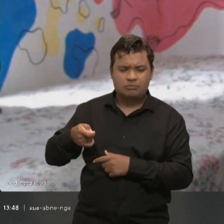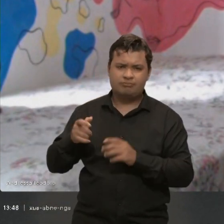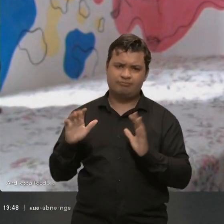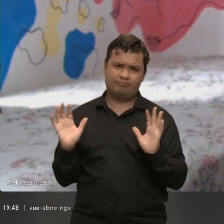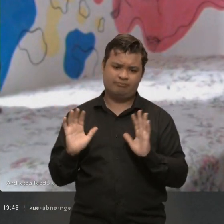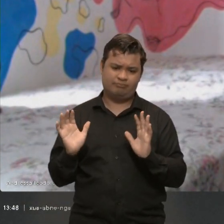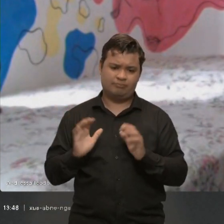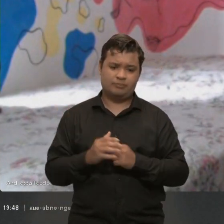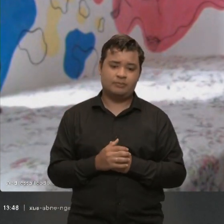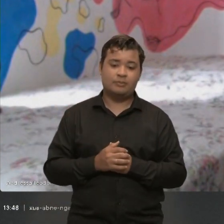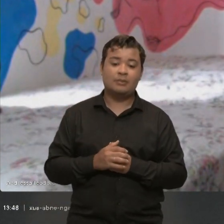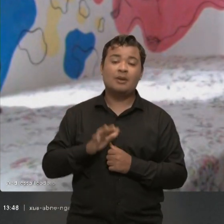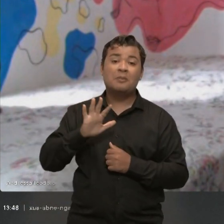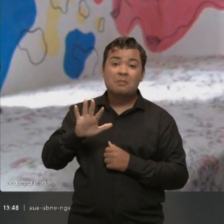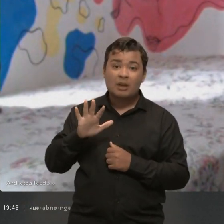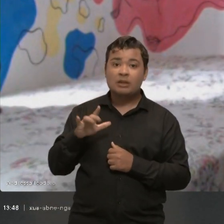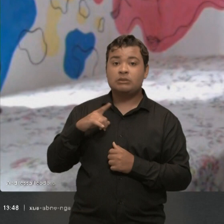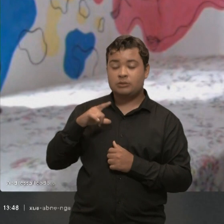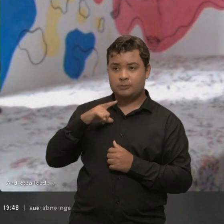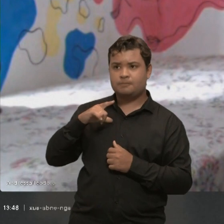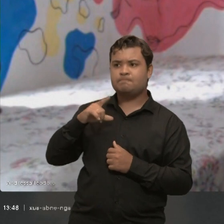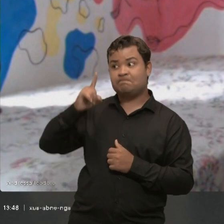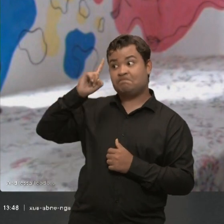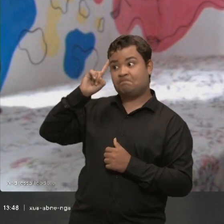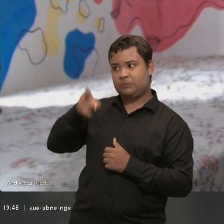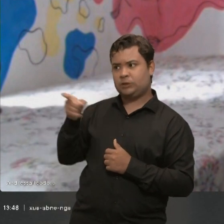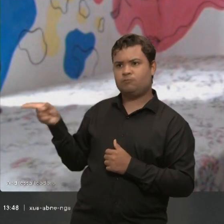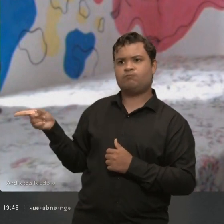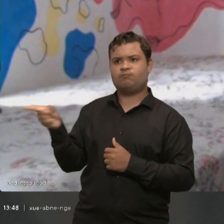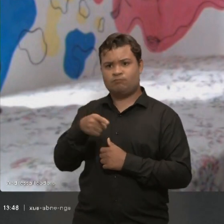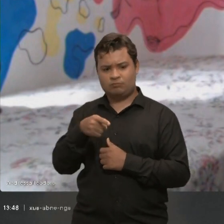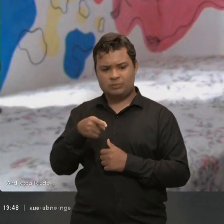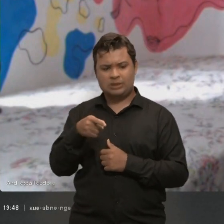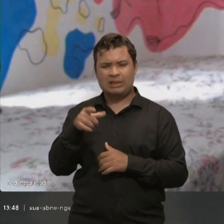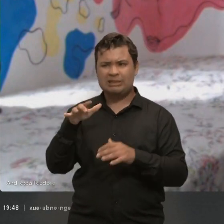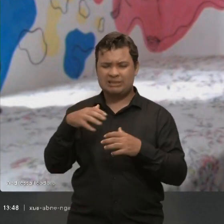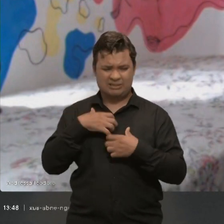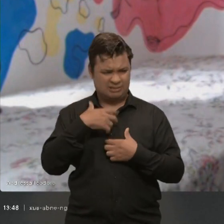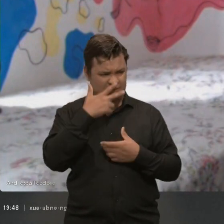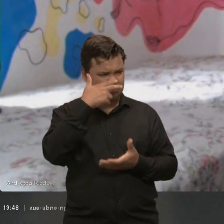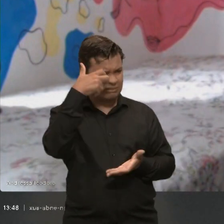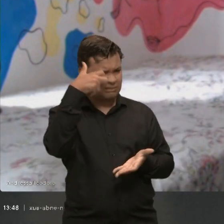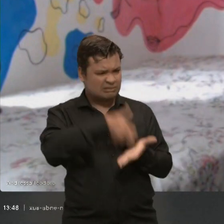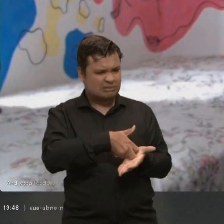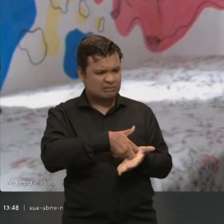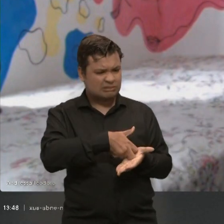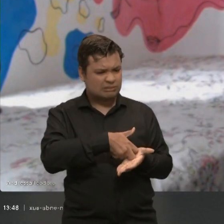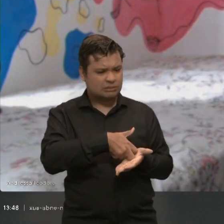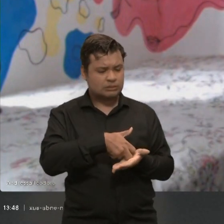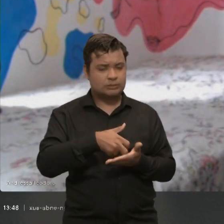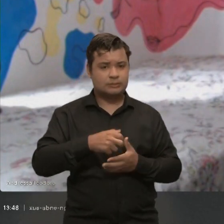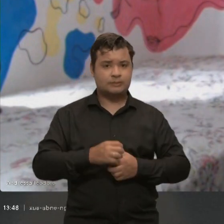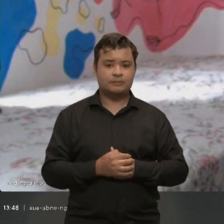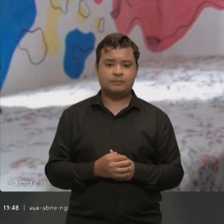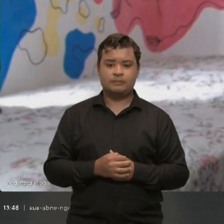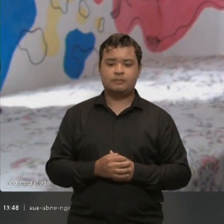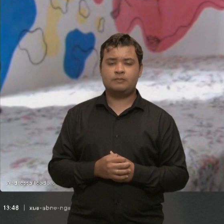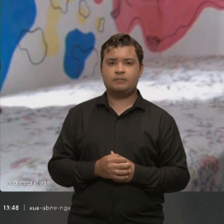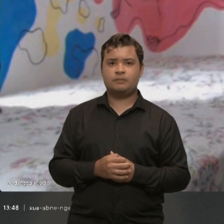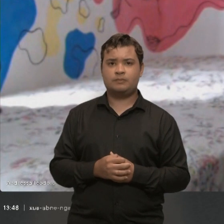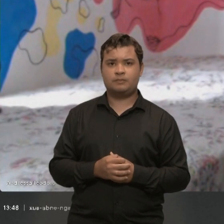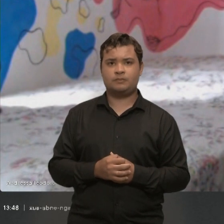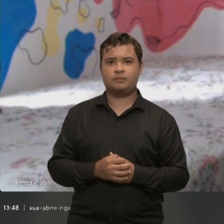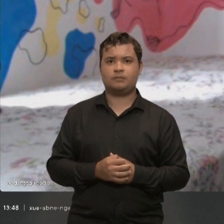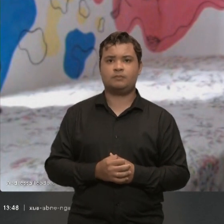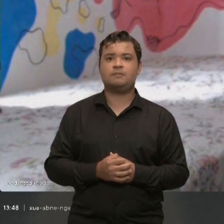por ter sido encaminhados, muitos deles vão entender como punição. Né? E aí o